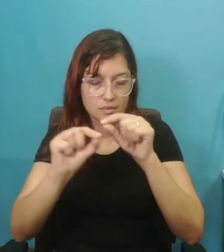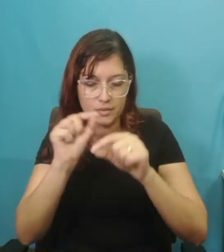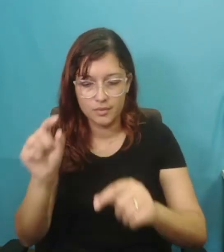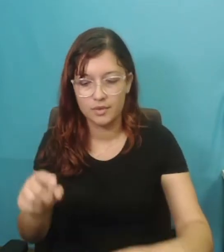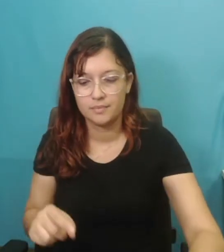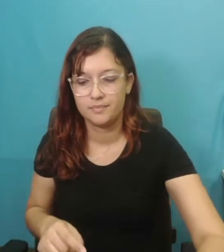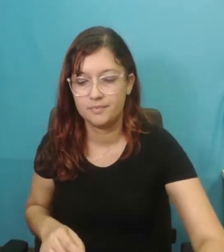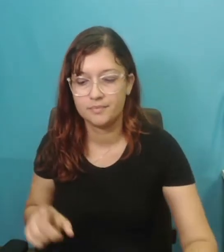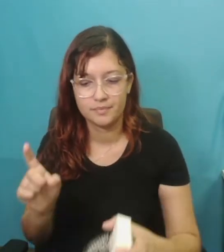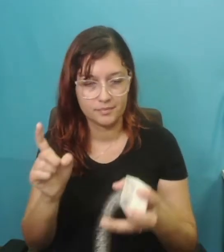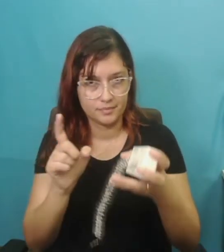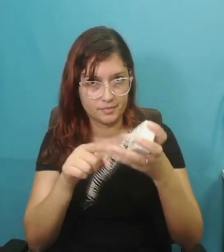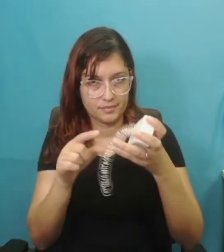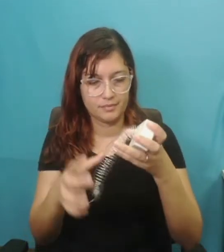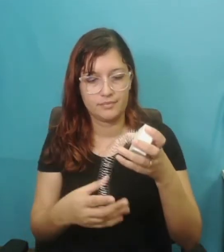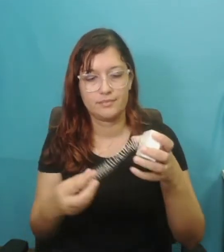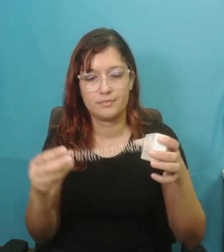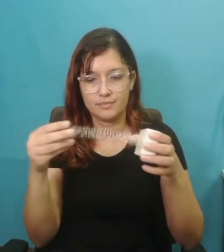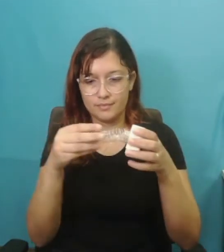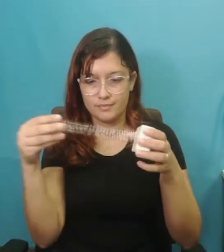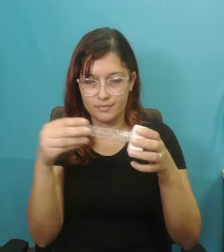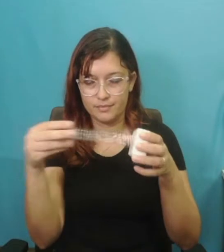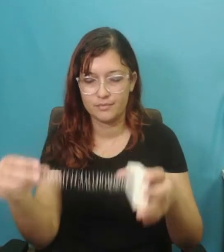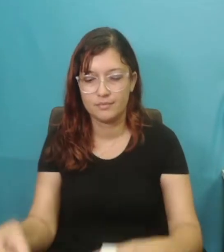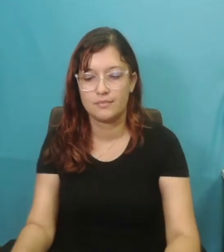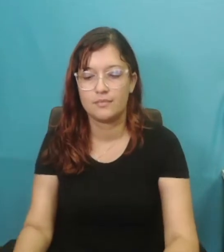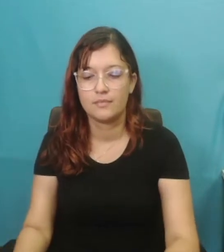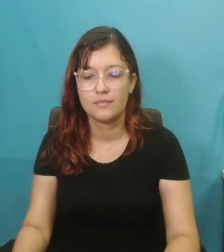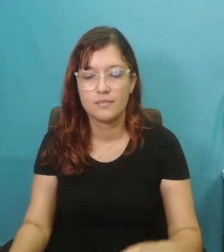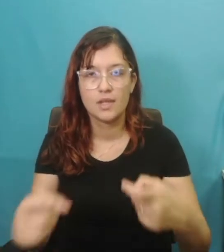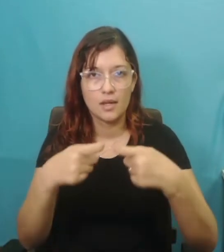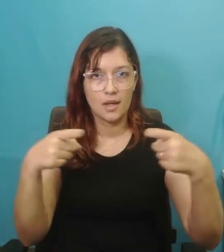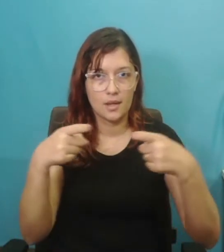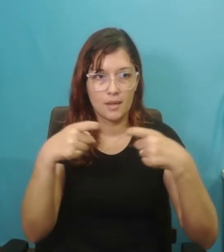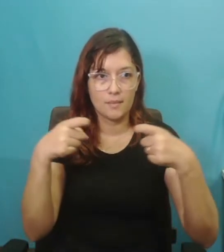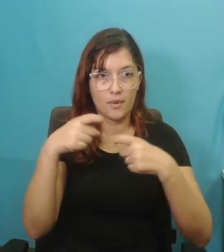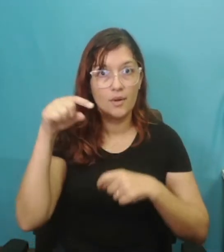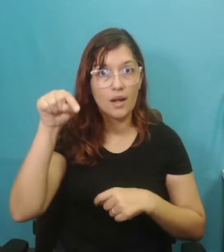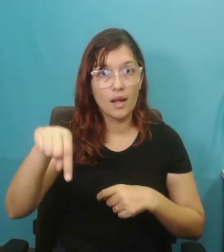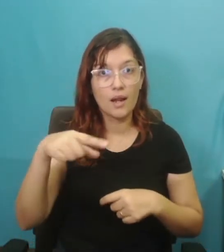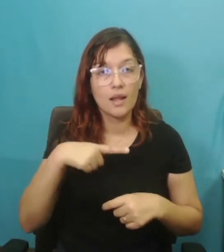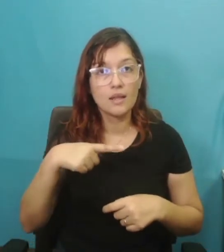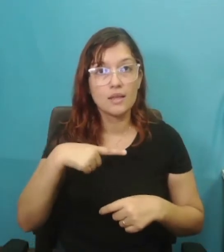O que é importante você saber é que a mola